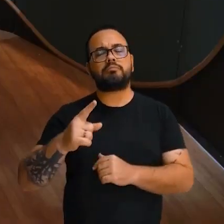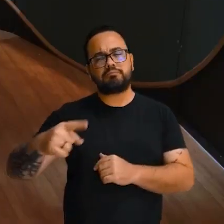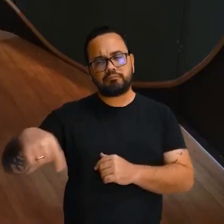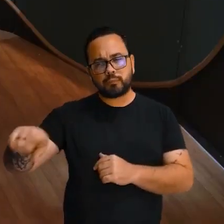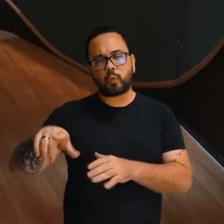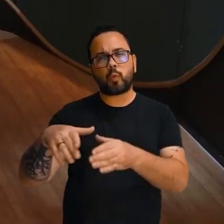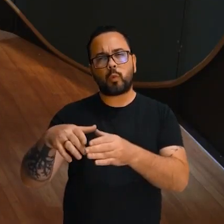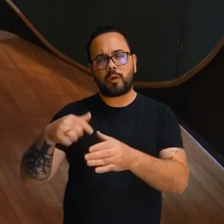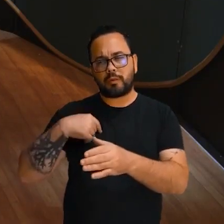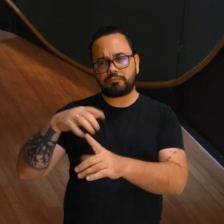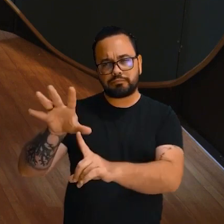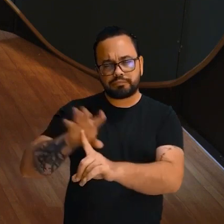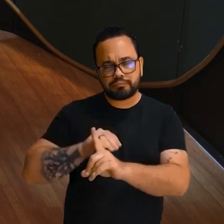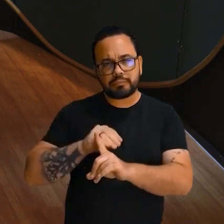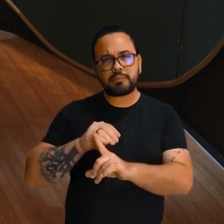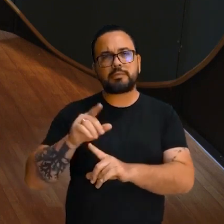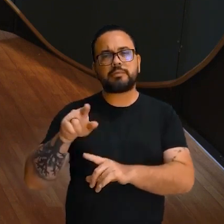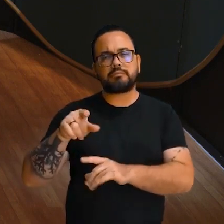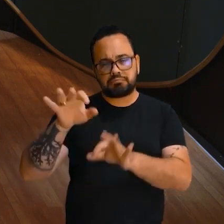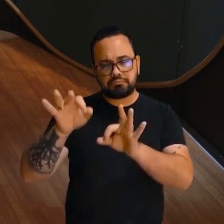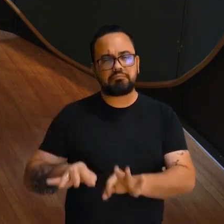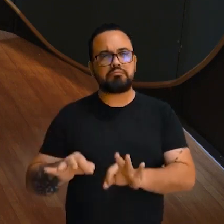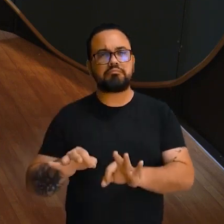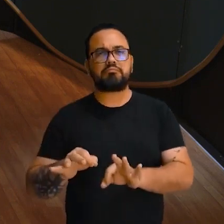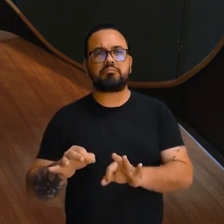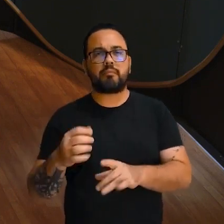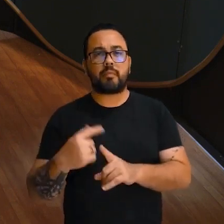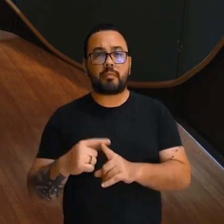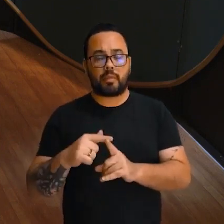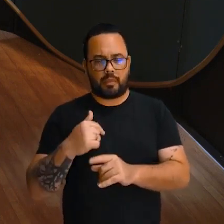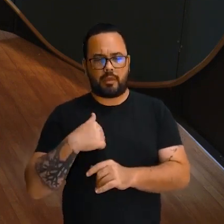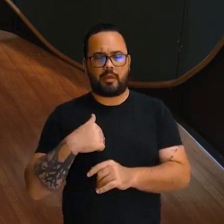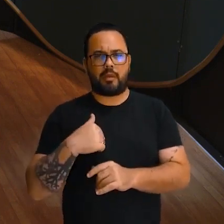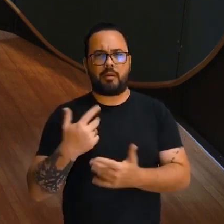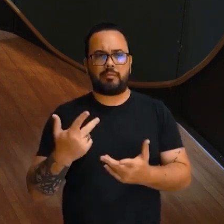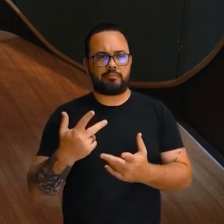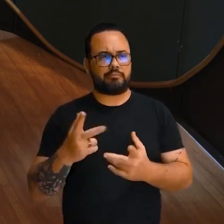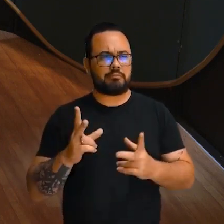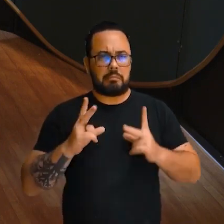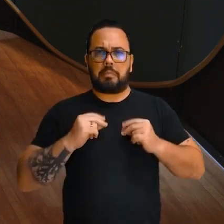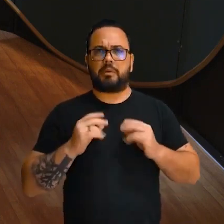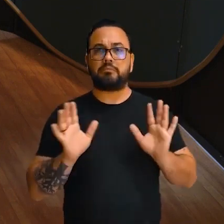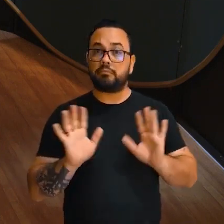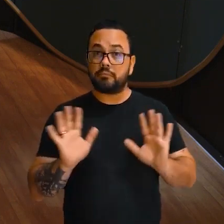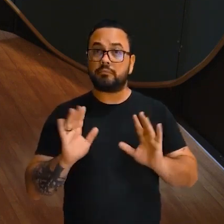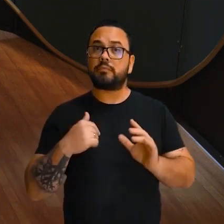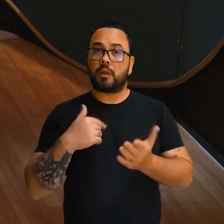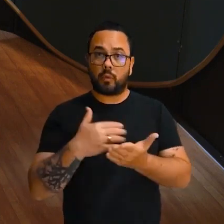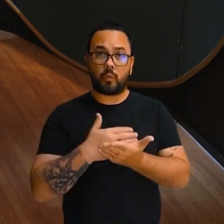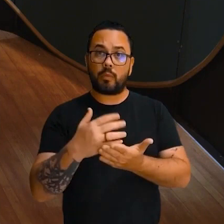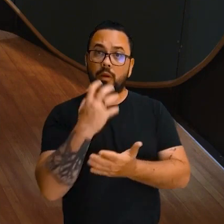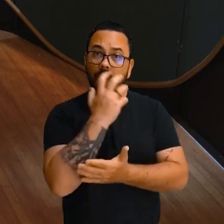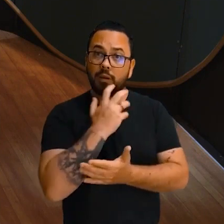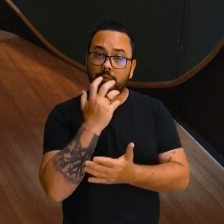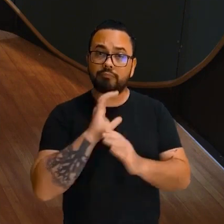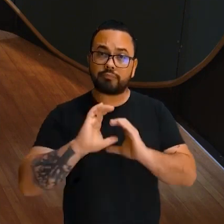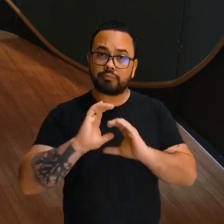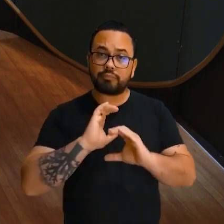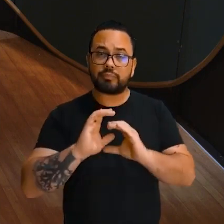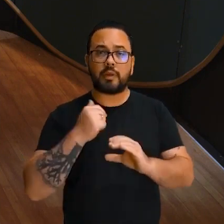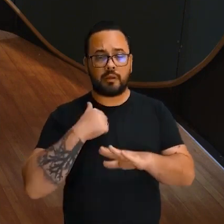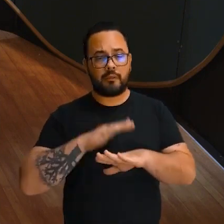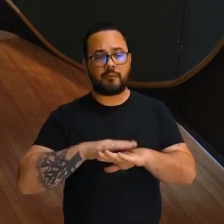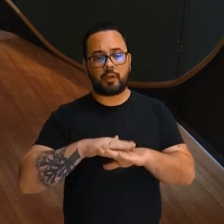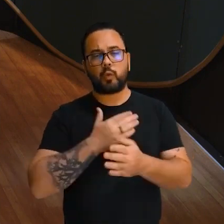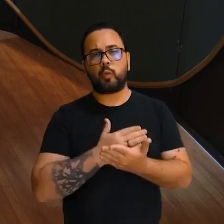cara. Se eu tenho isso, por que não? Eu não sou uma voz privilegiada, mas eu sei cantar. Sim. E comecei a revisar. É o que eu fazia no começo. Uhum.